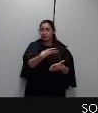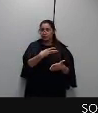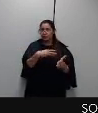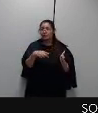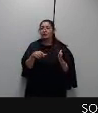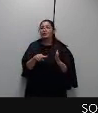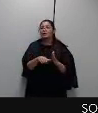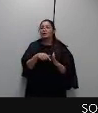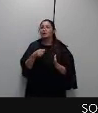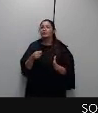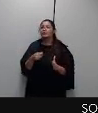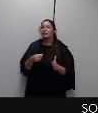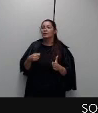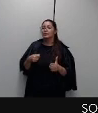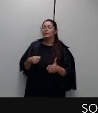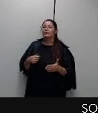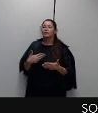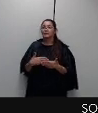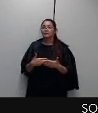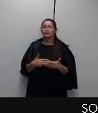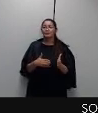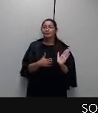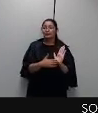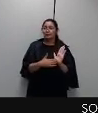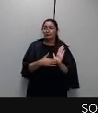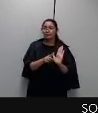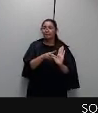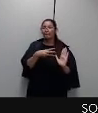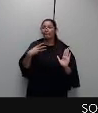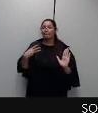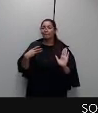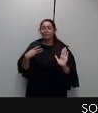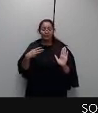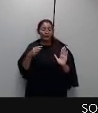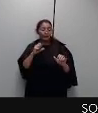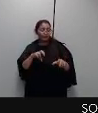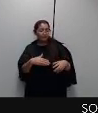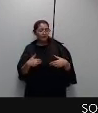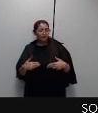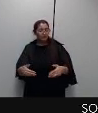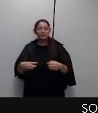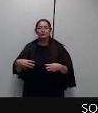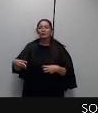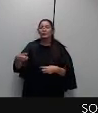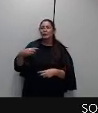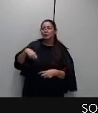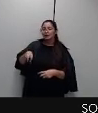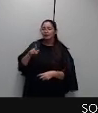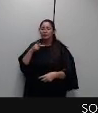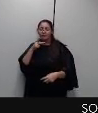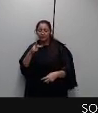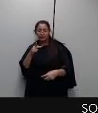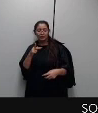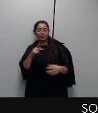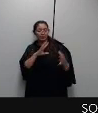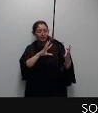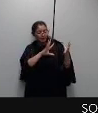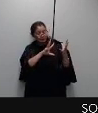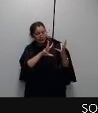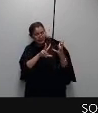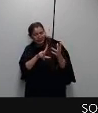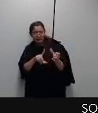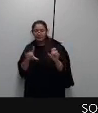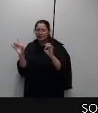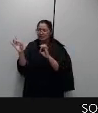normativa da pretensão deduzida e a fazenda pública conta com ação específica para cobrança de seus